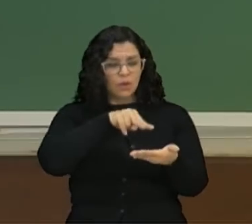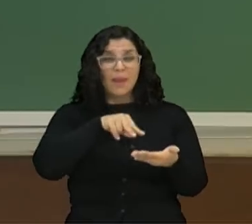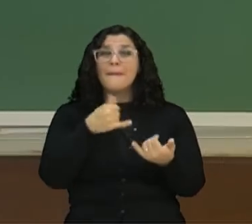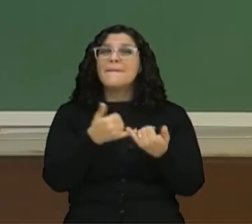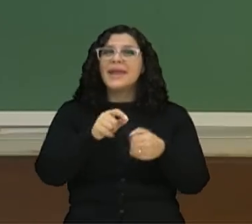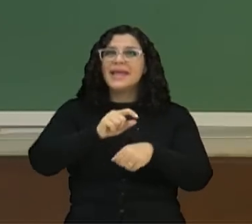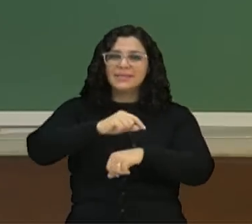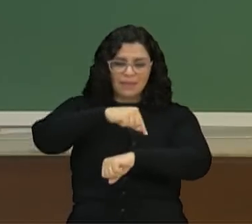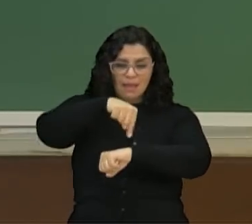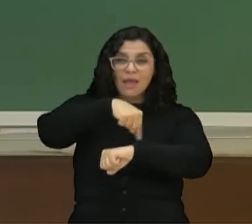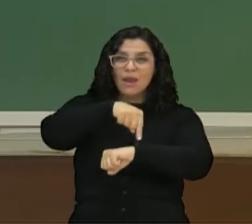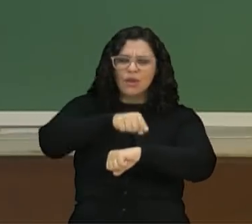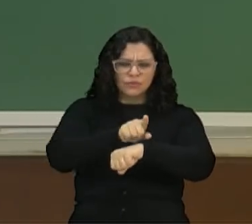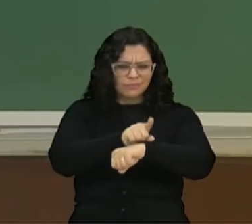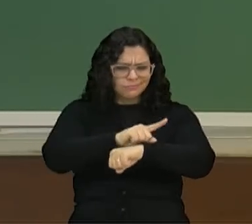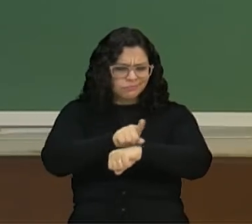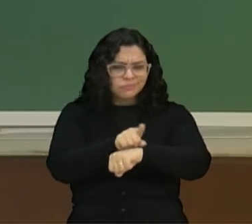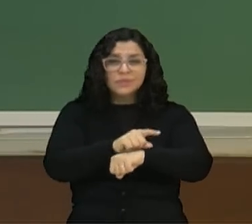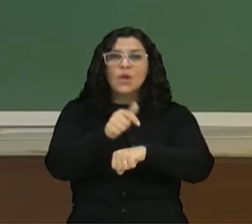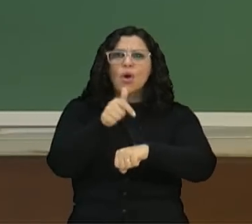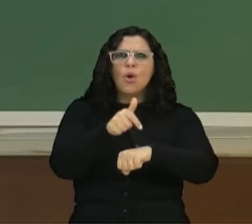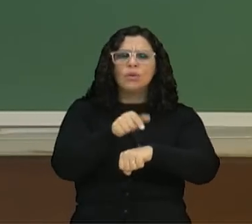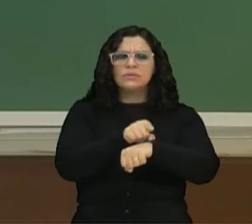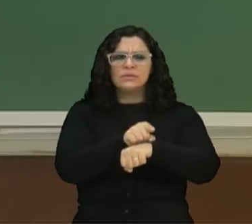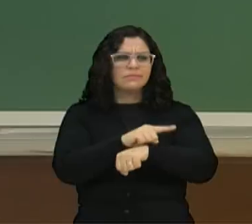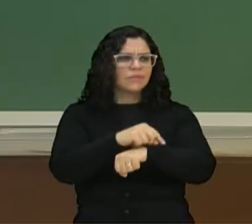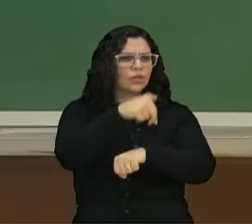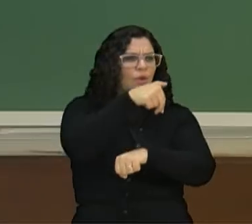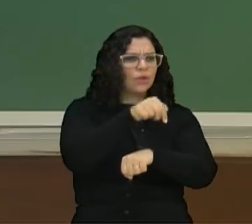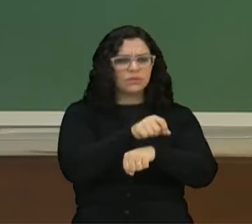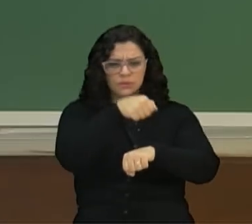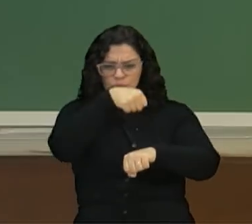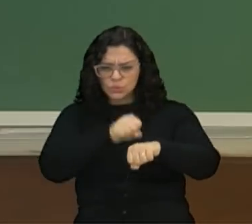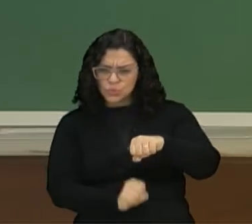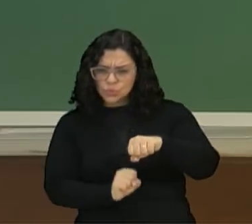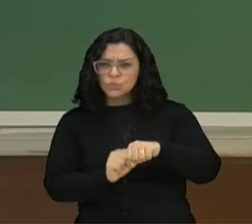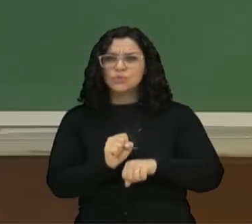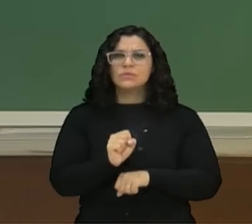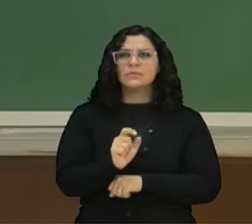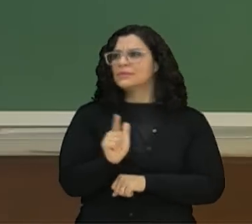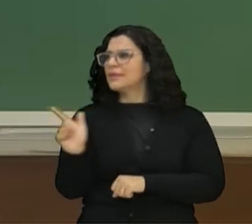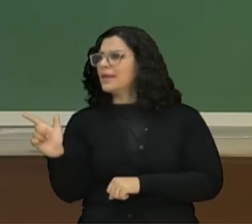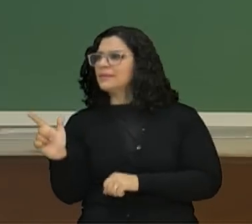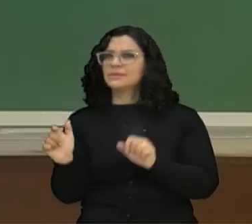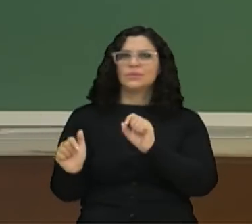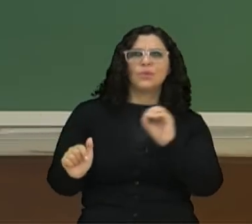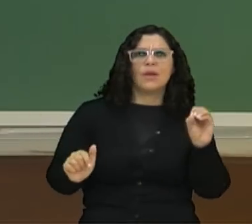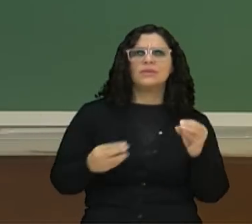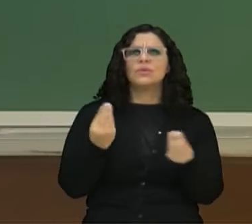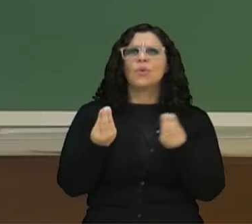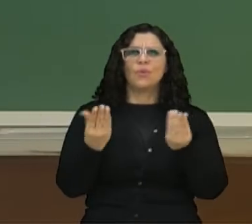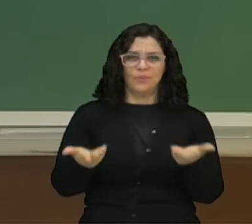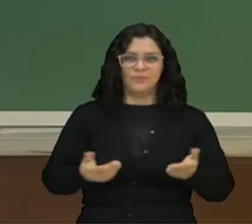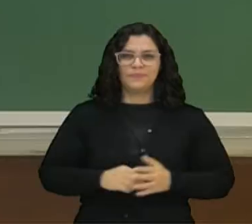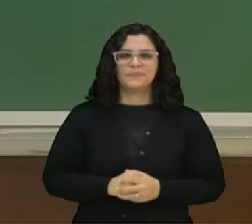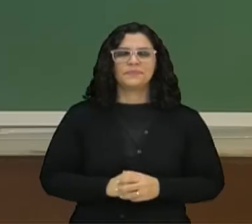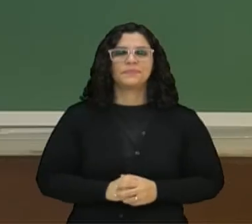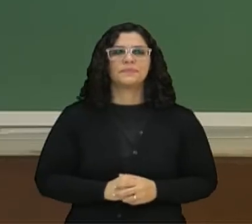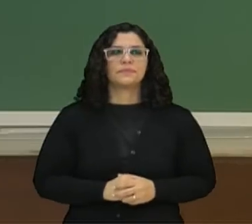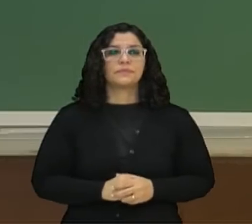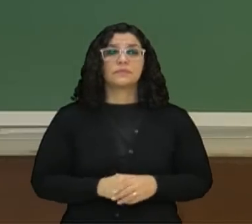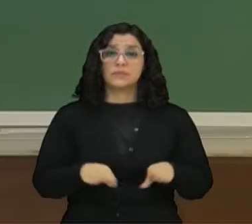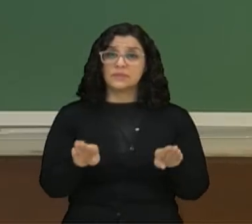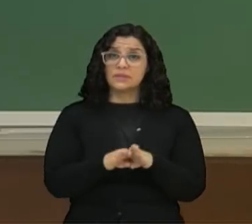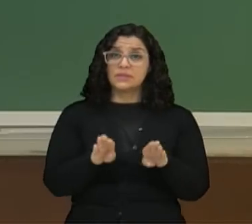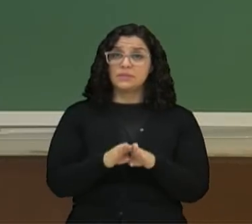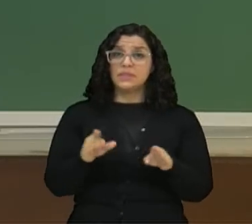nos faz com que a gente perceba, né, onde a gente está localizado, onde que é o norte, né, nos dá uma orientação. Onde